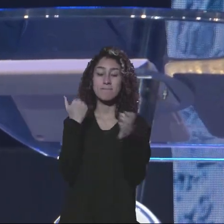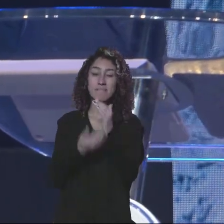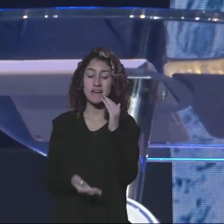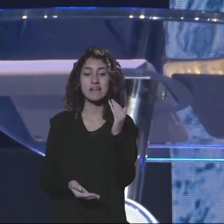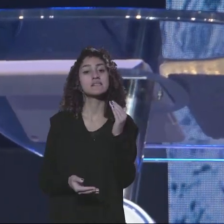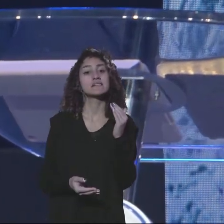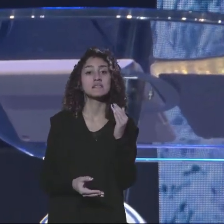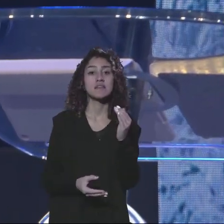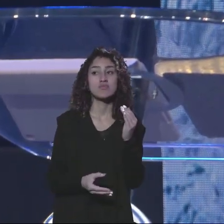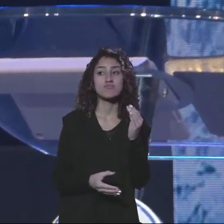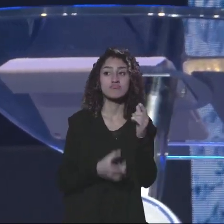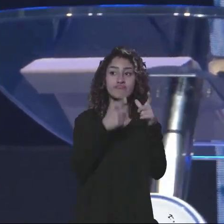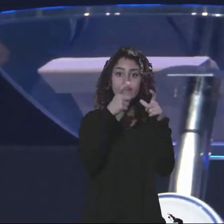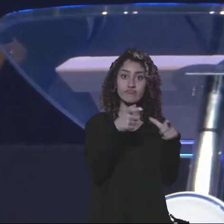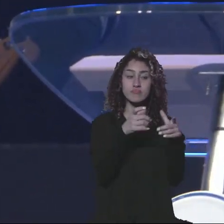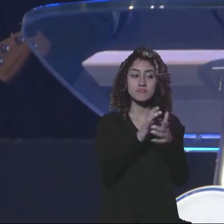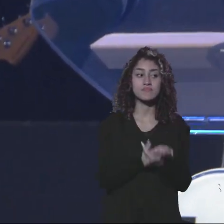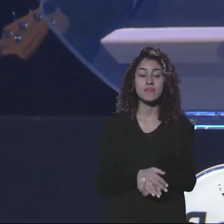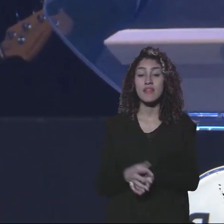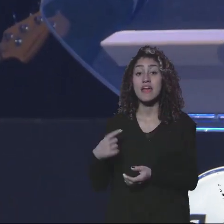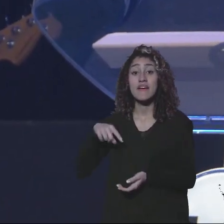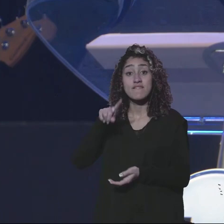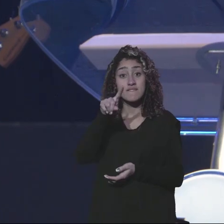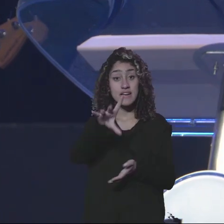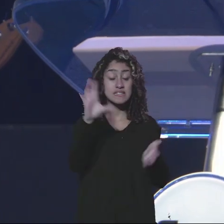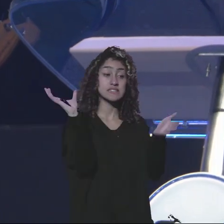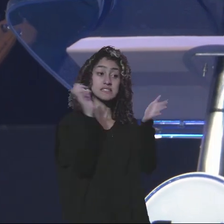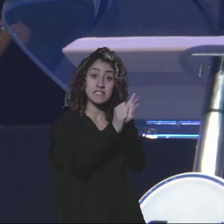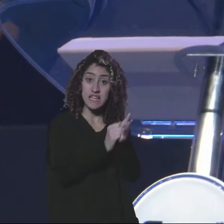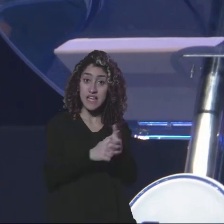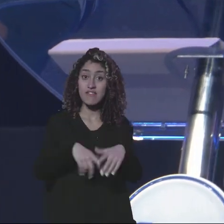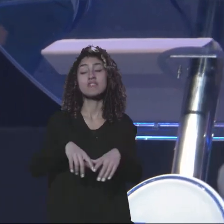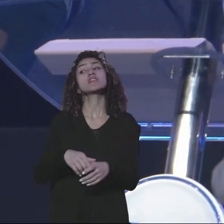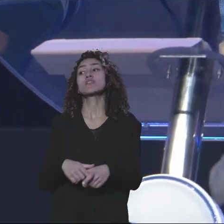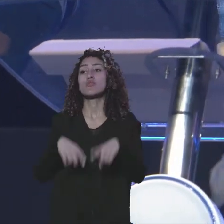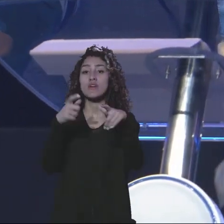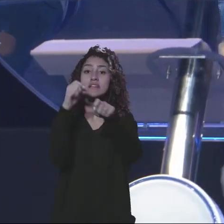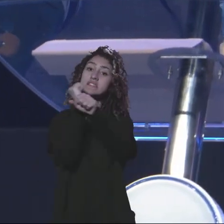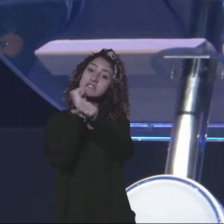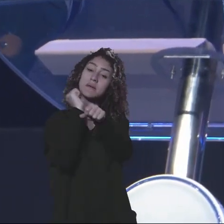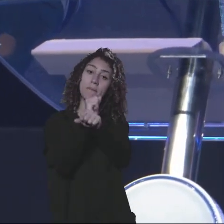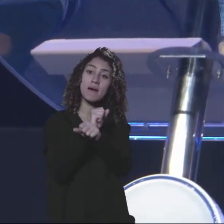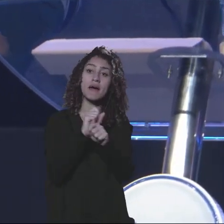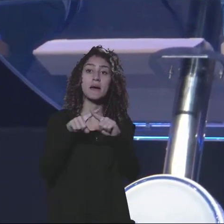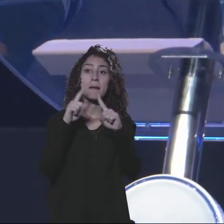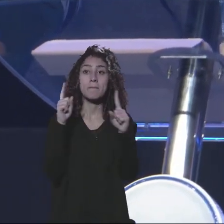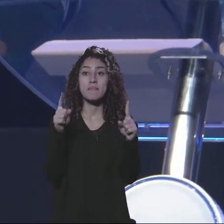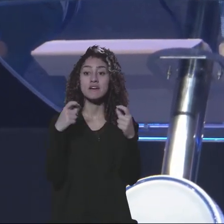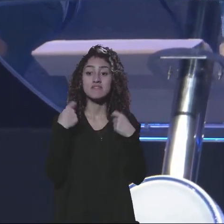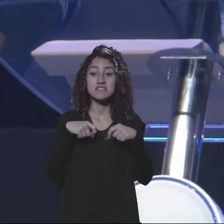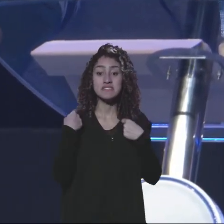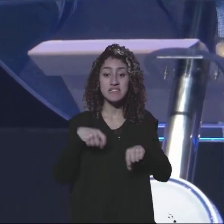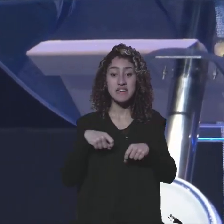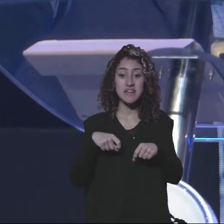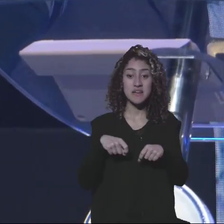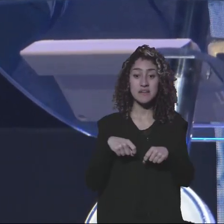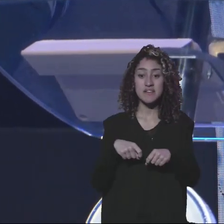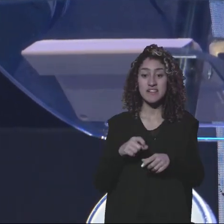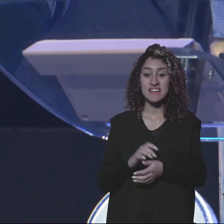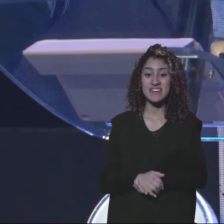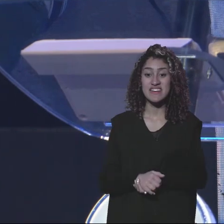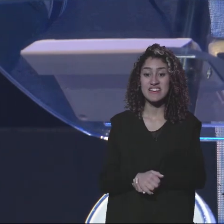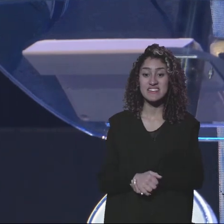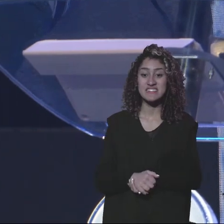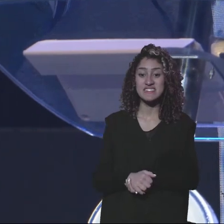vaga, se inscreve lá na lista de espera, mas só avisando que você realmente quiser ir, você vai ter que levar o seu colchão pra você dormir no